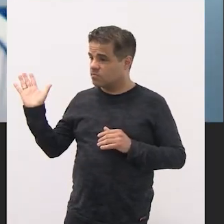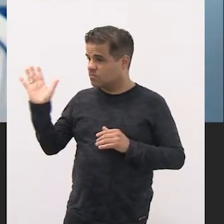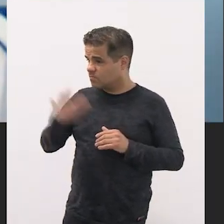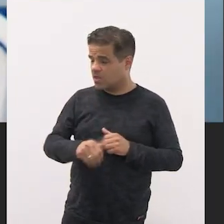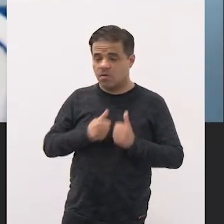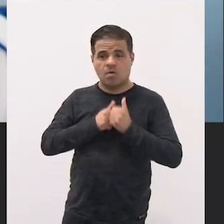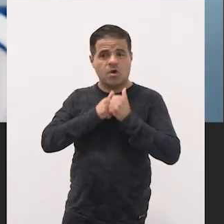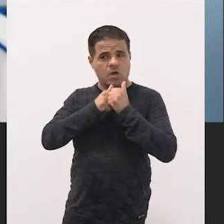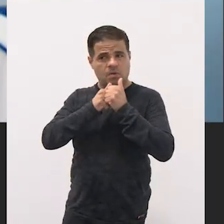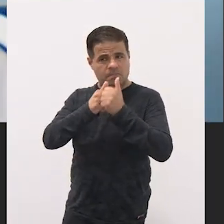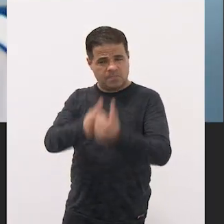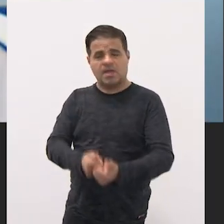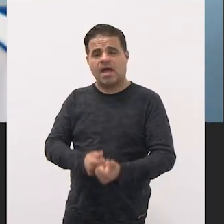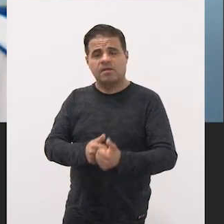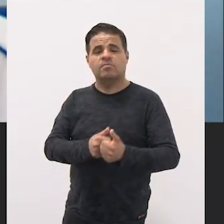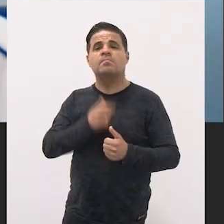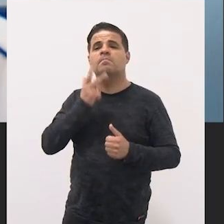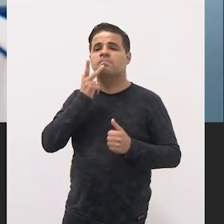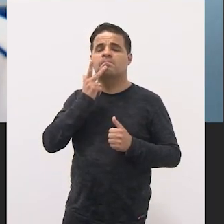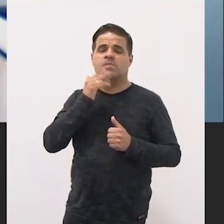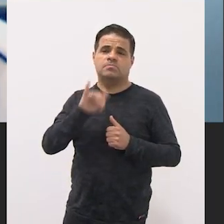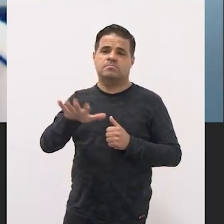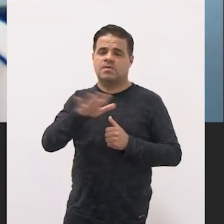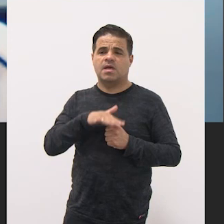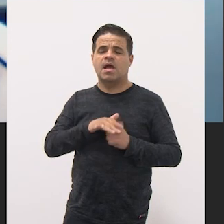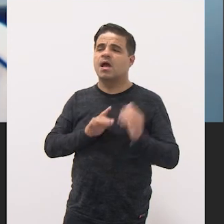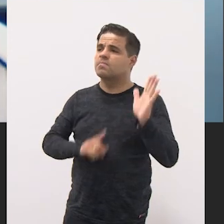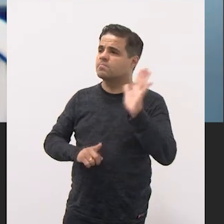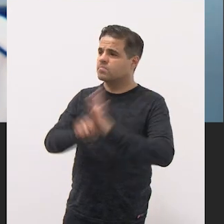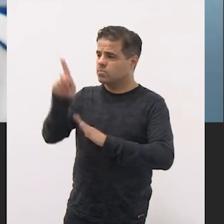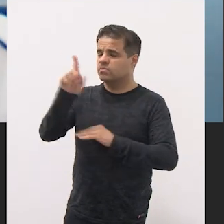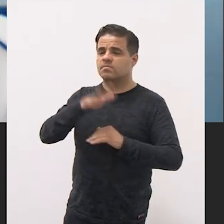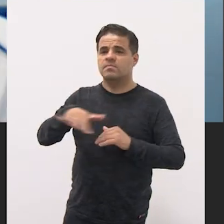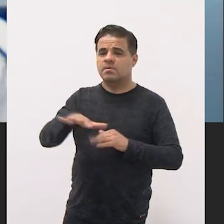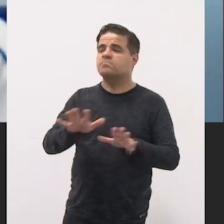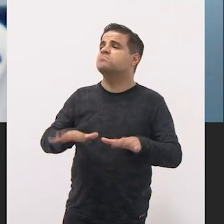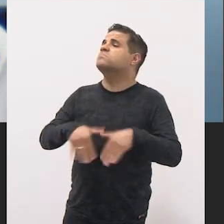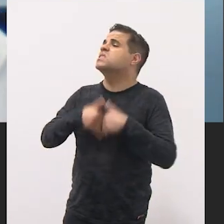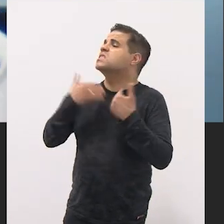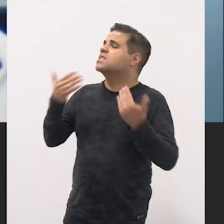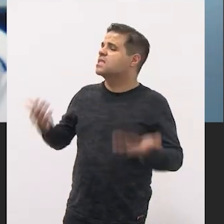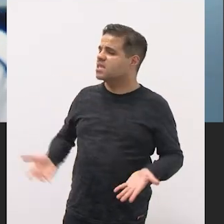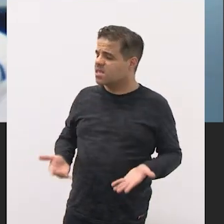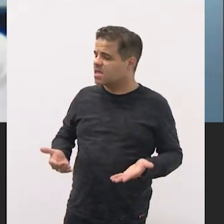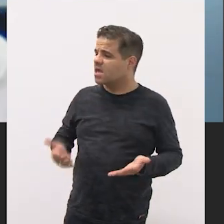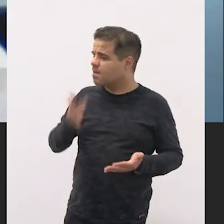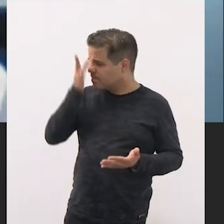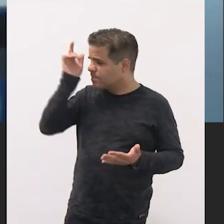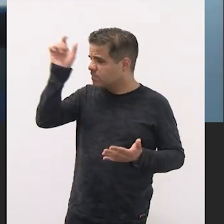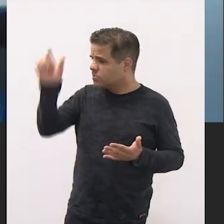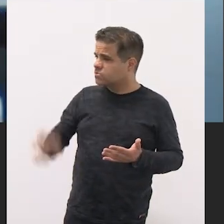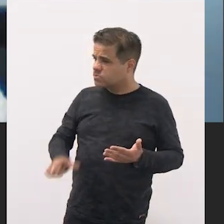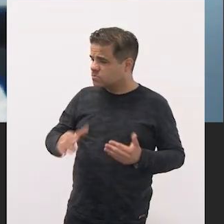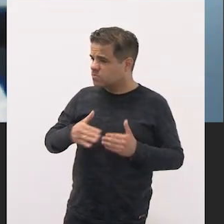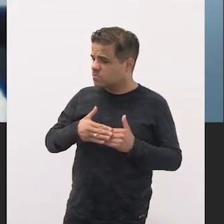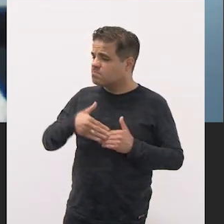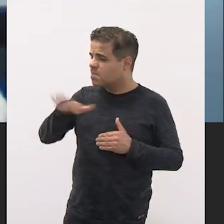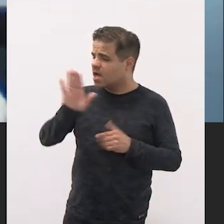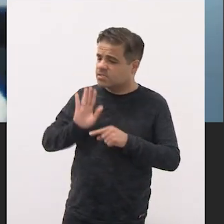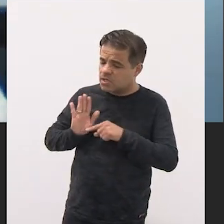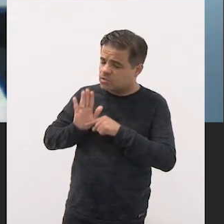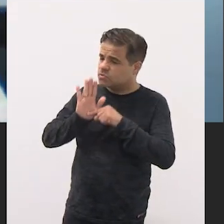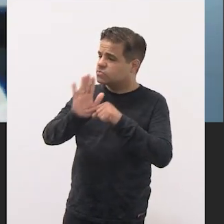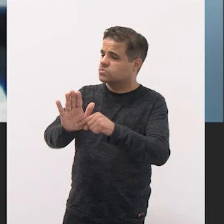acompanhadas pelos pais. Também perguntamos para elas quem era a pessoa que mais a